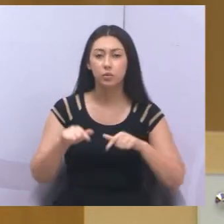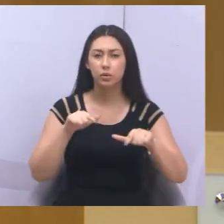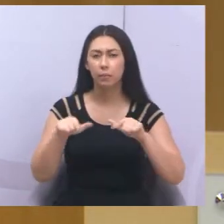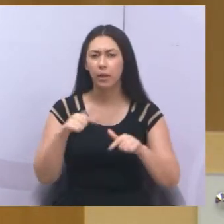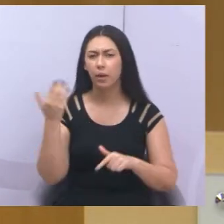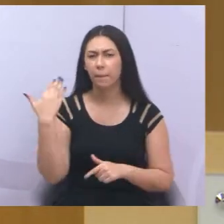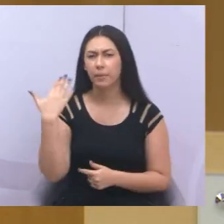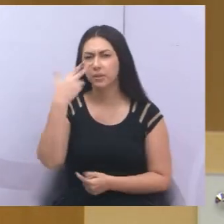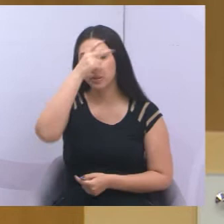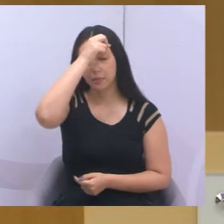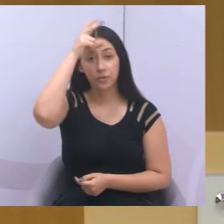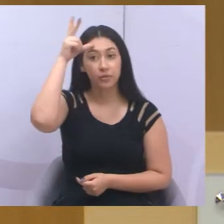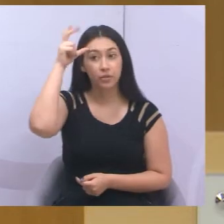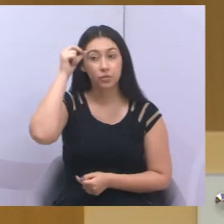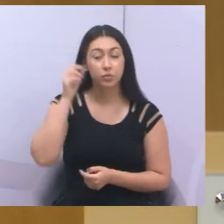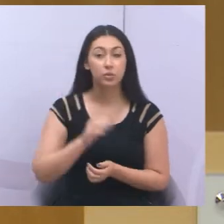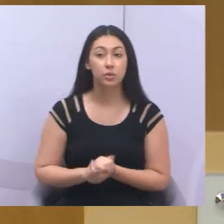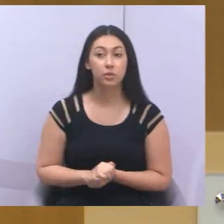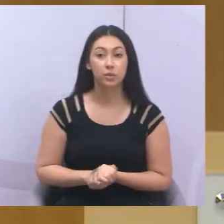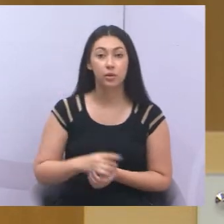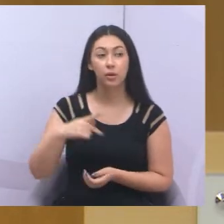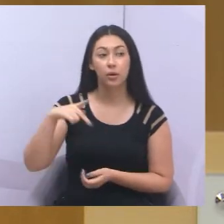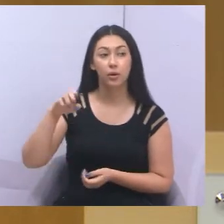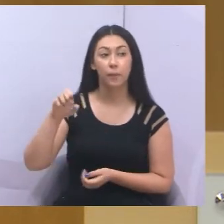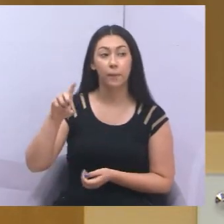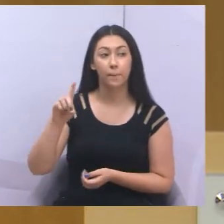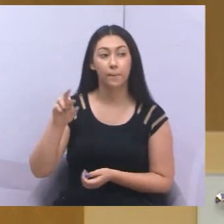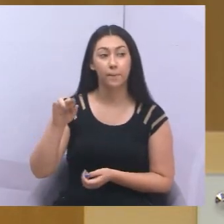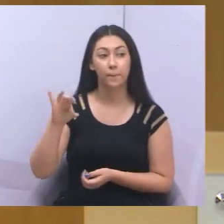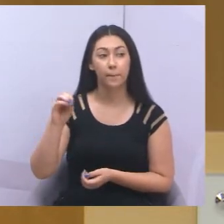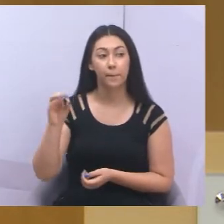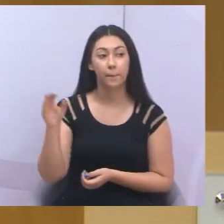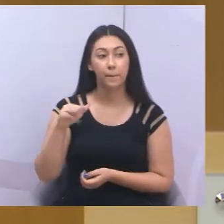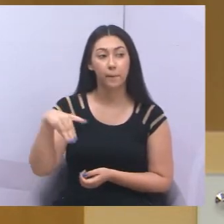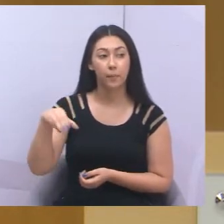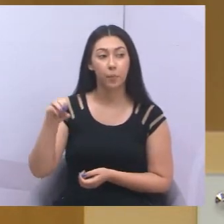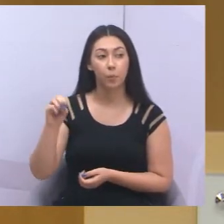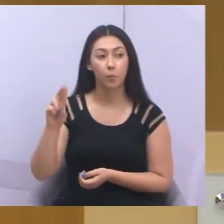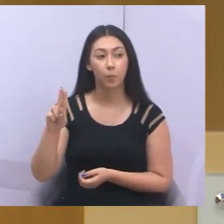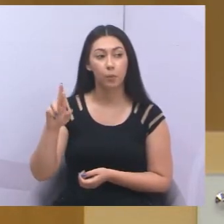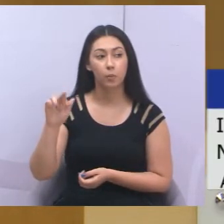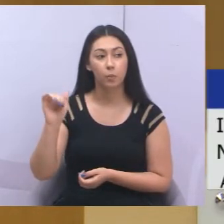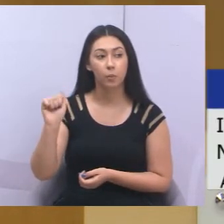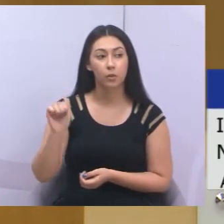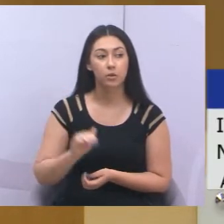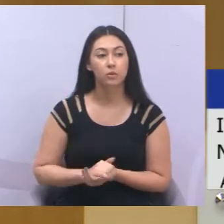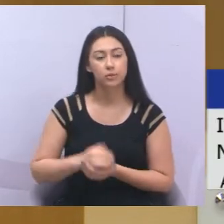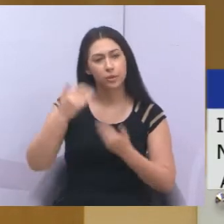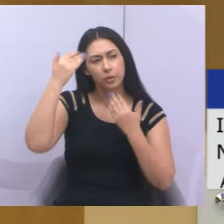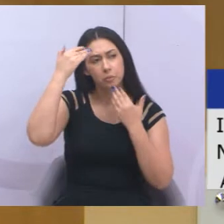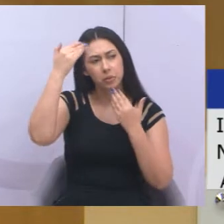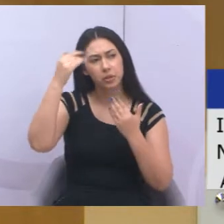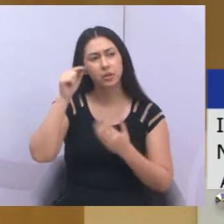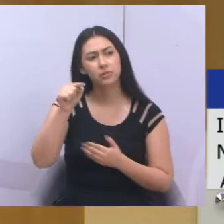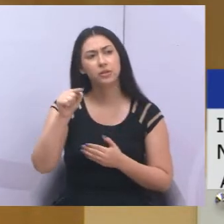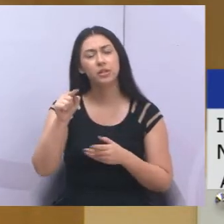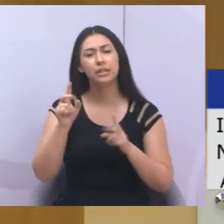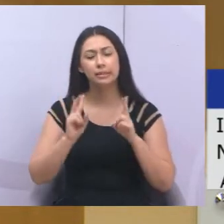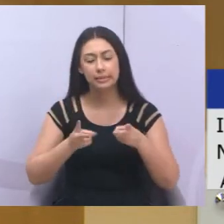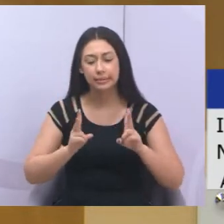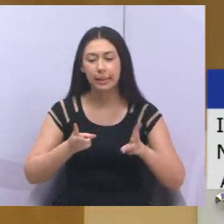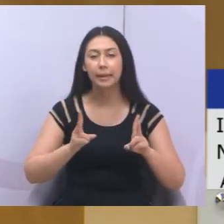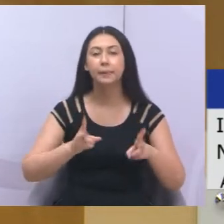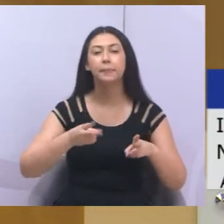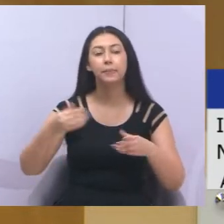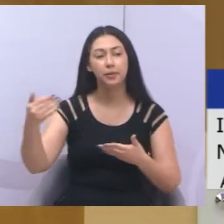na Prefeitura Municipal, nosso saudoso Pedro Moura, no SSM da Prefeitura. Marcinho, obrigado, você está acompanhando toda